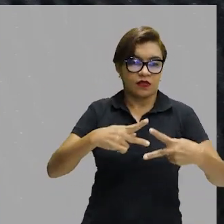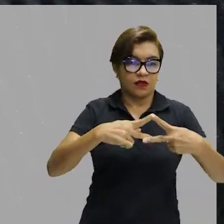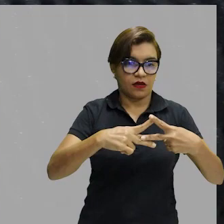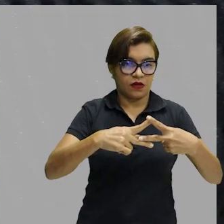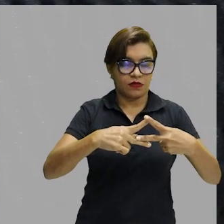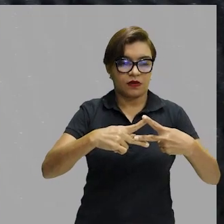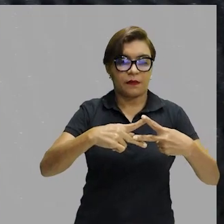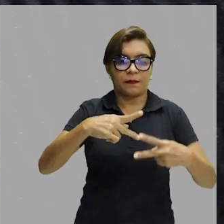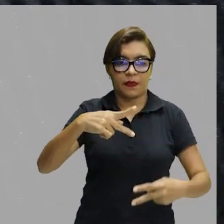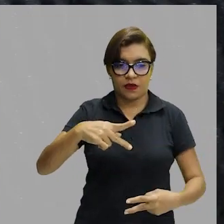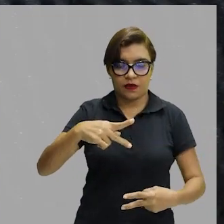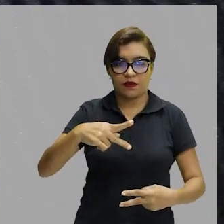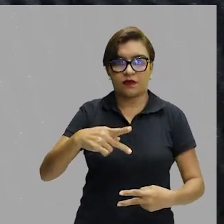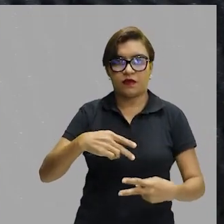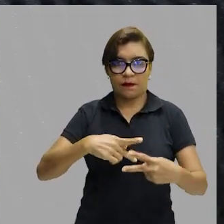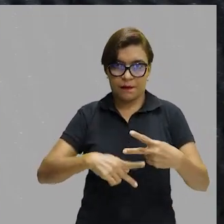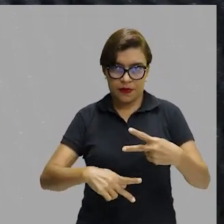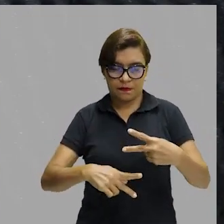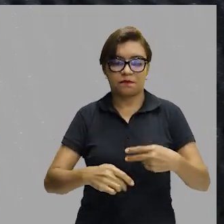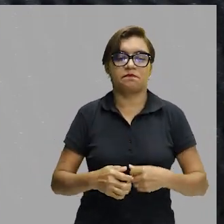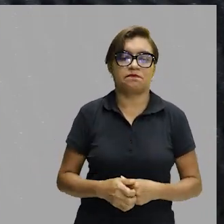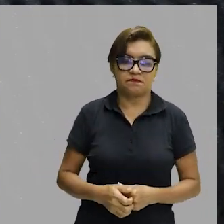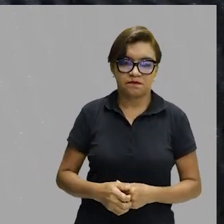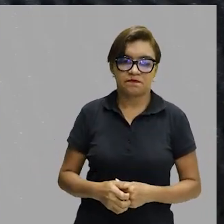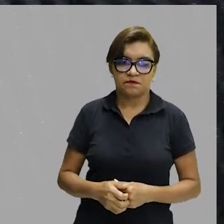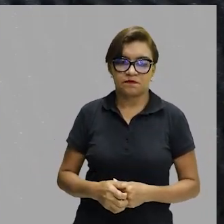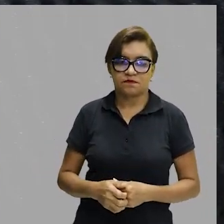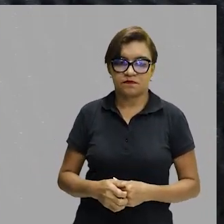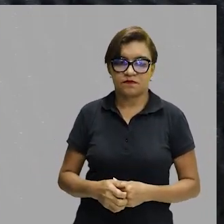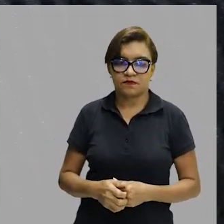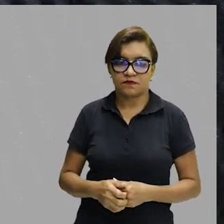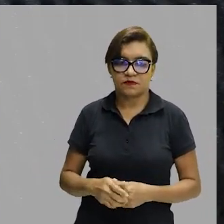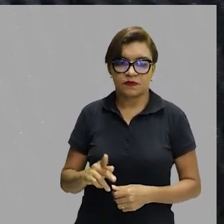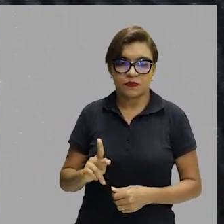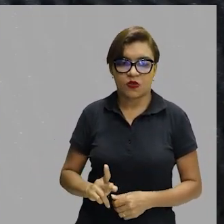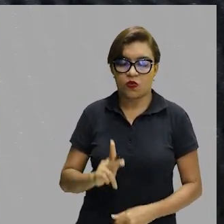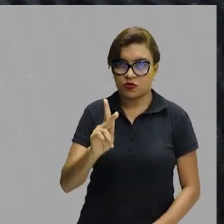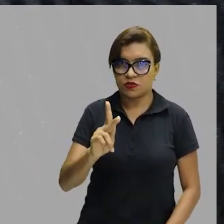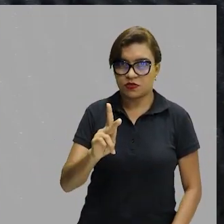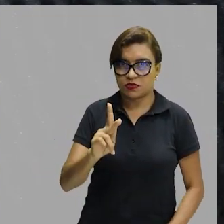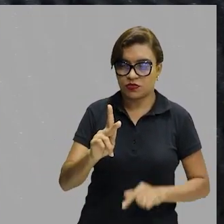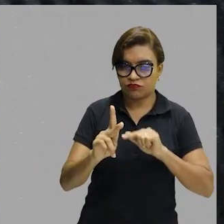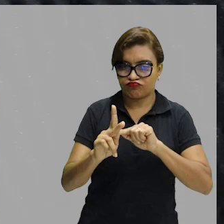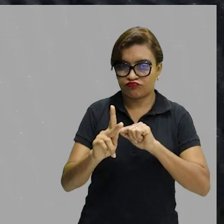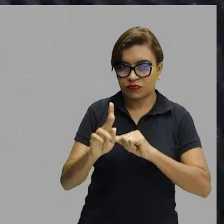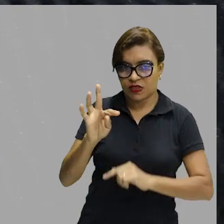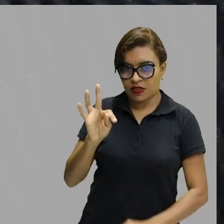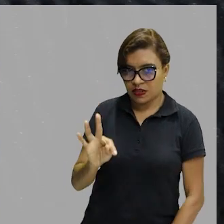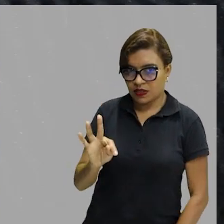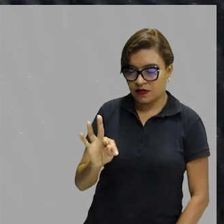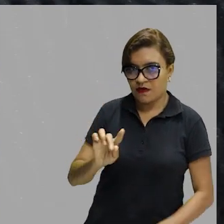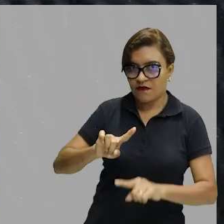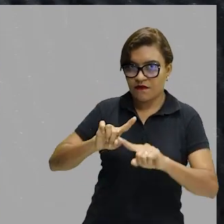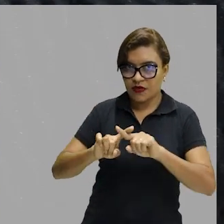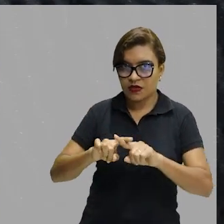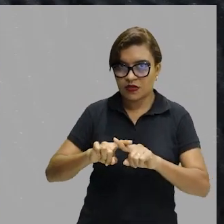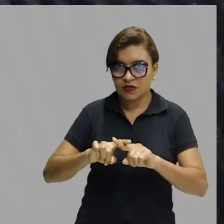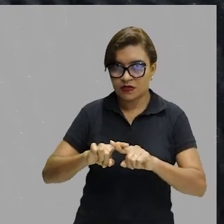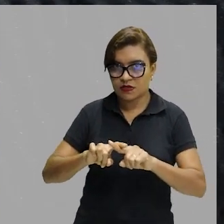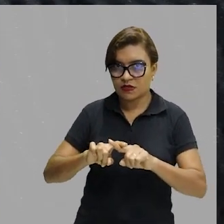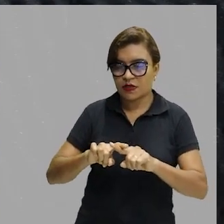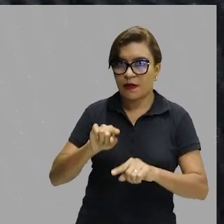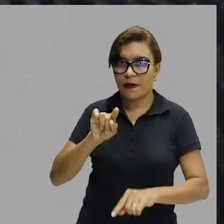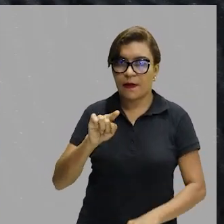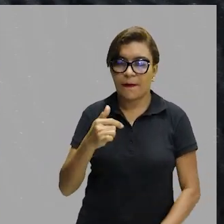pressão do solvente, que é o abaixamento relativo da solução, vai ser igual a constante tonométrica vezes a molaridade,